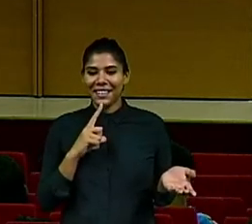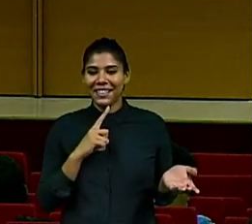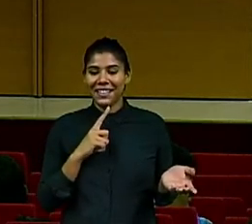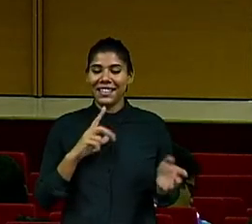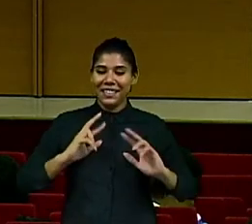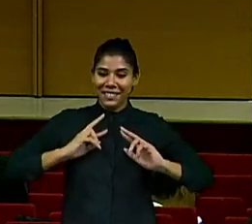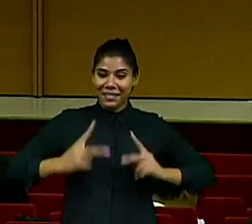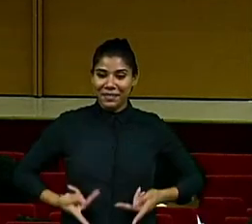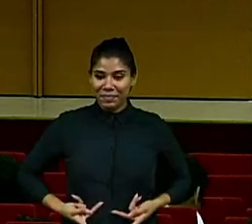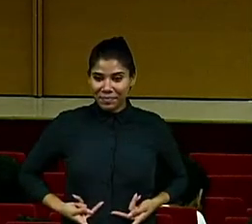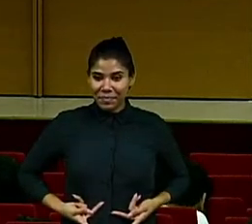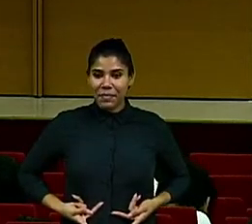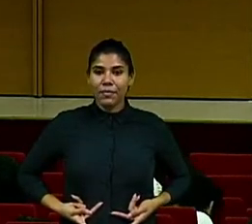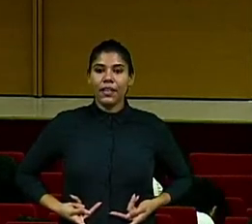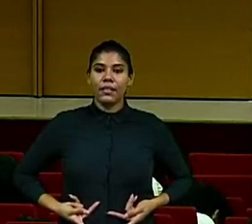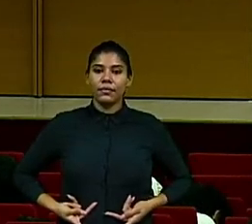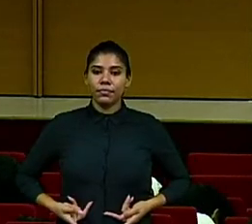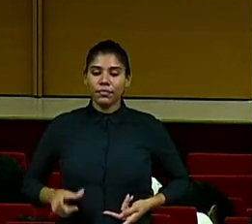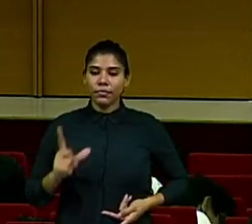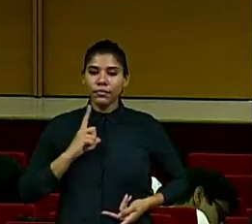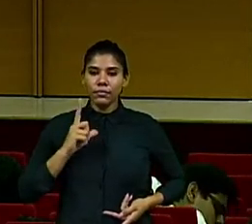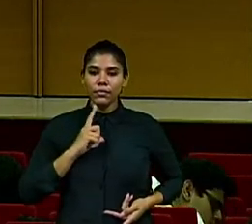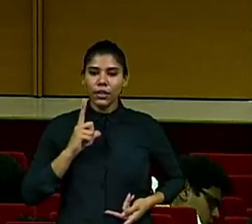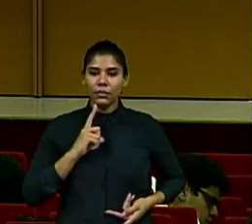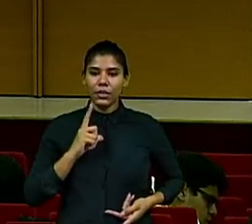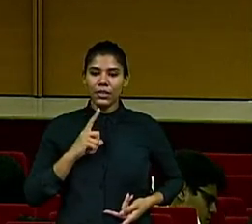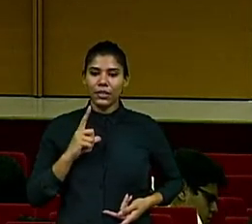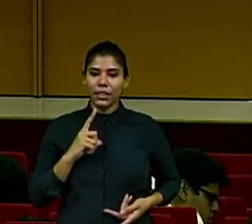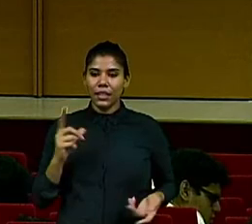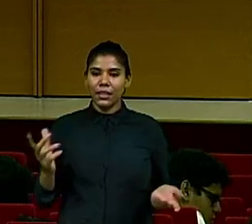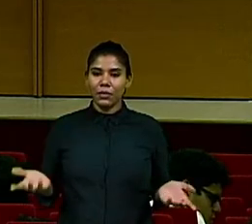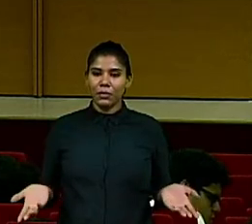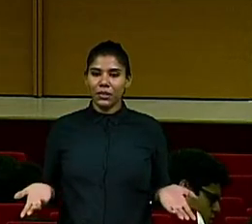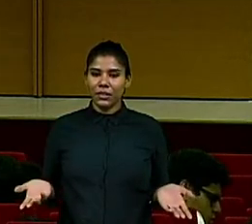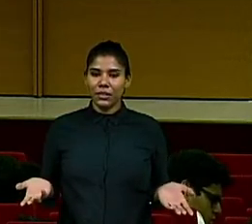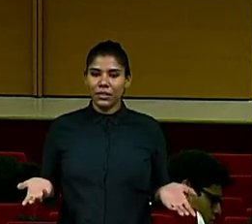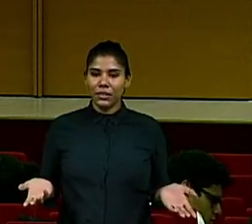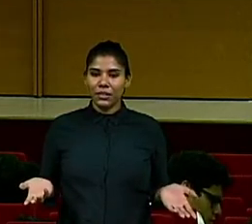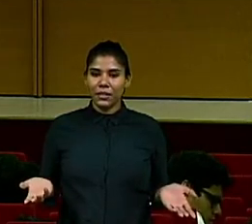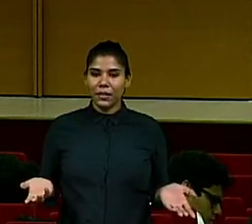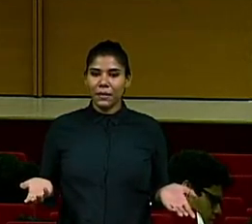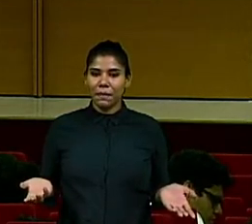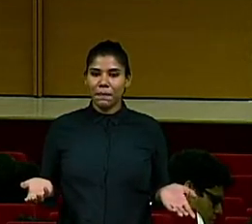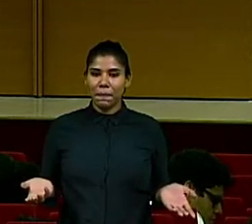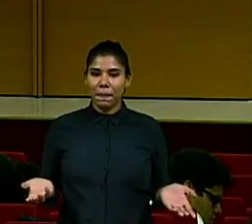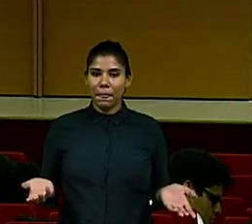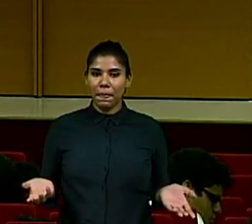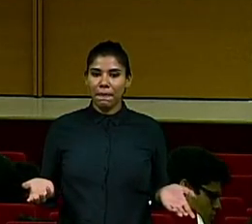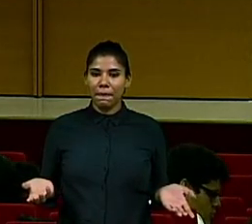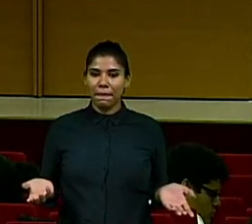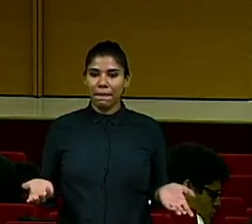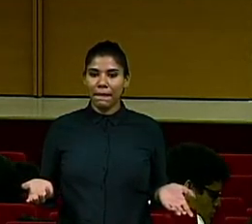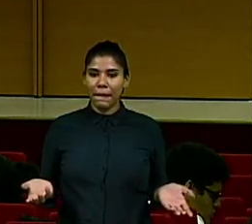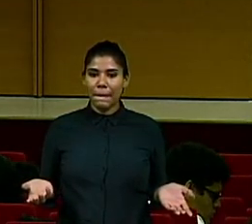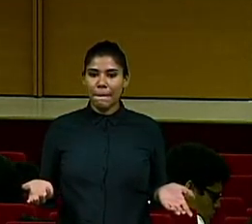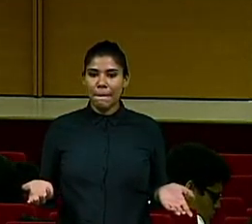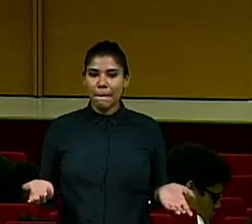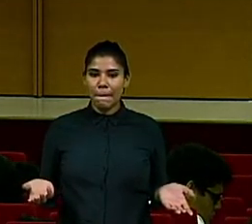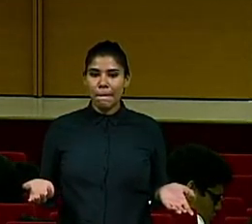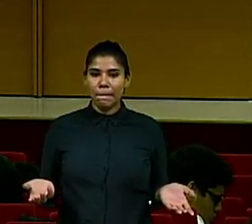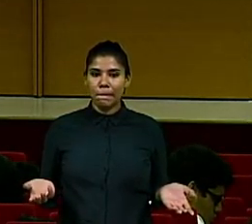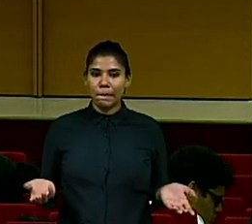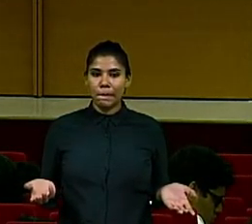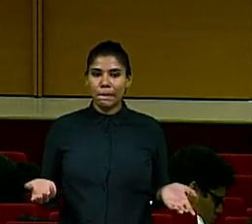humano ajudava muita gente lógico Mas dava muito erro também então a gente precisar a gente precisava criar